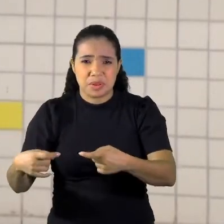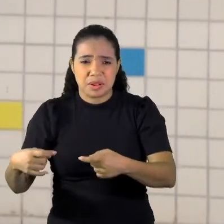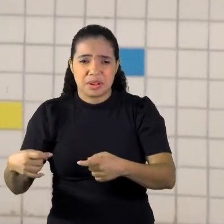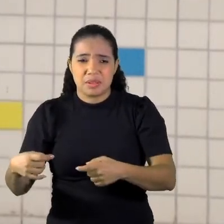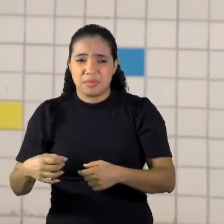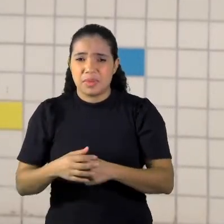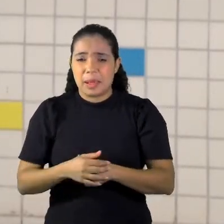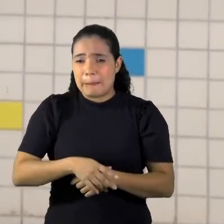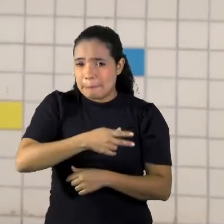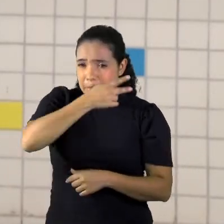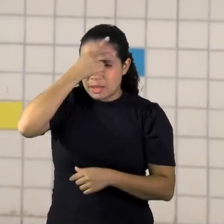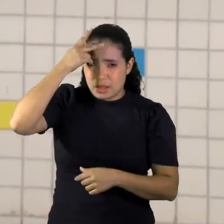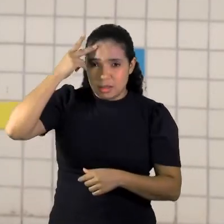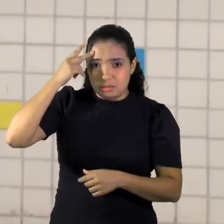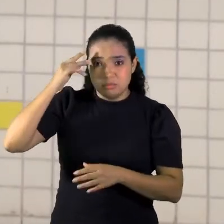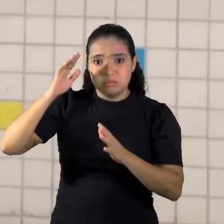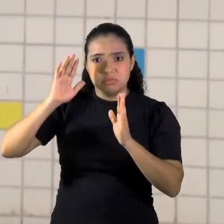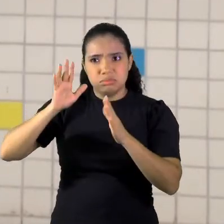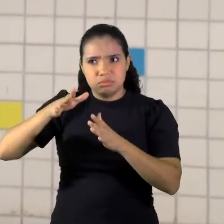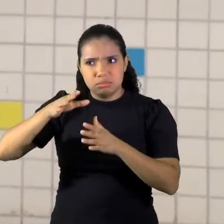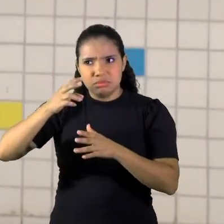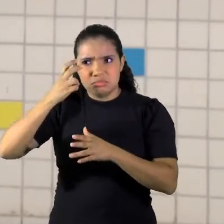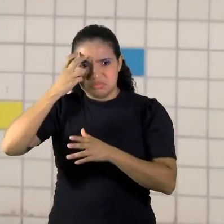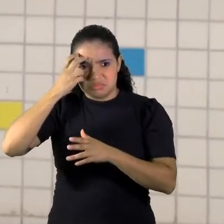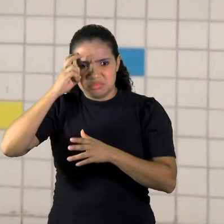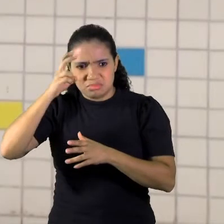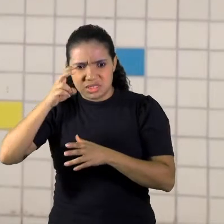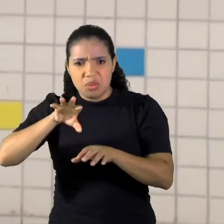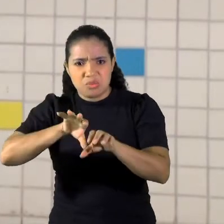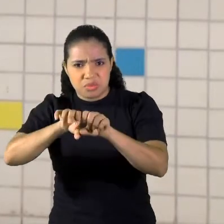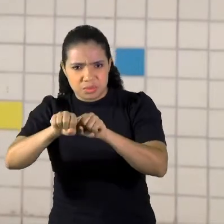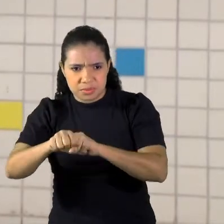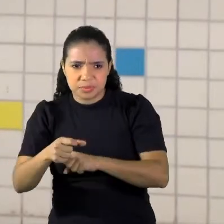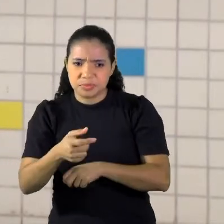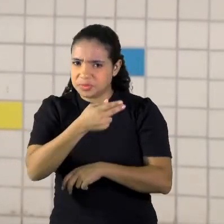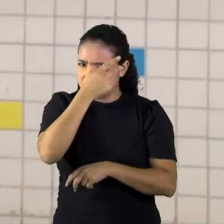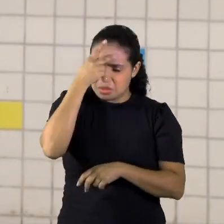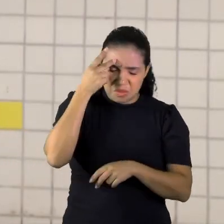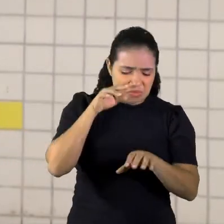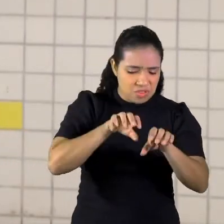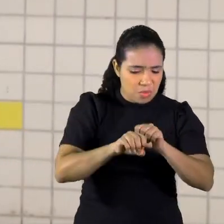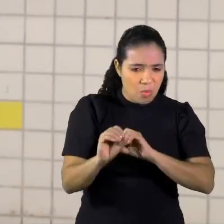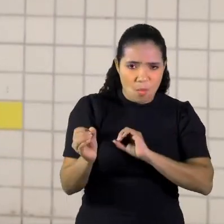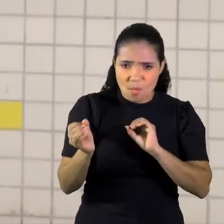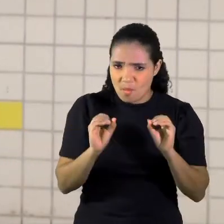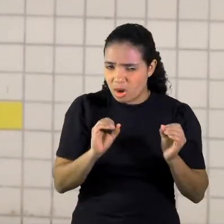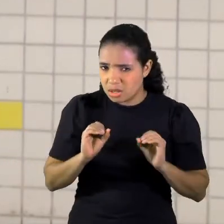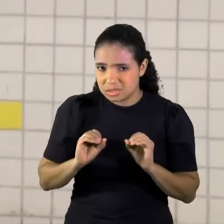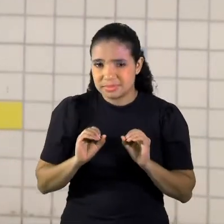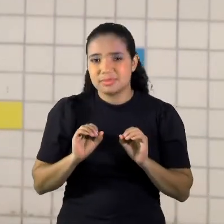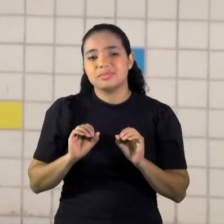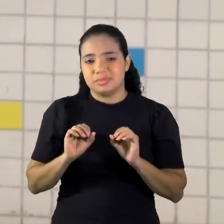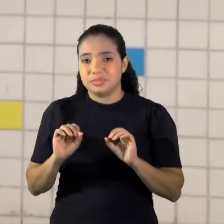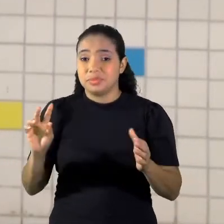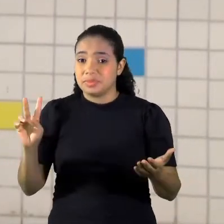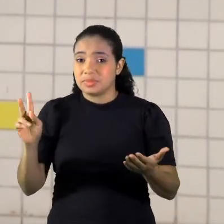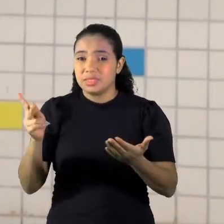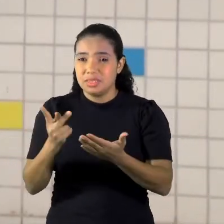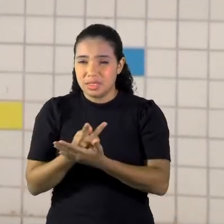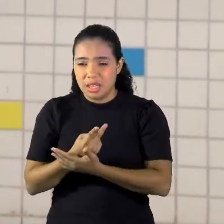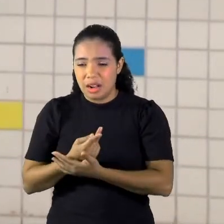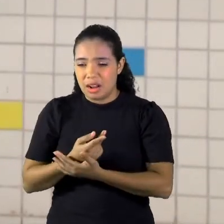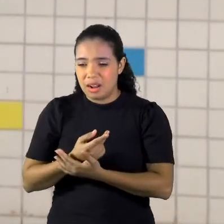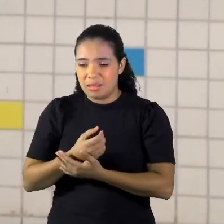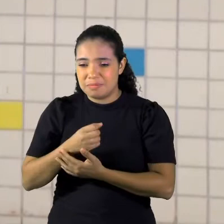Pessoas que são instruídas e pessoas que não têm instrução, orientação, acabam tendo